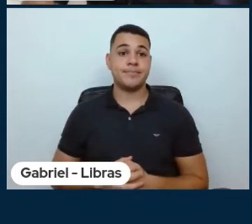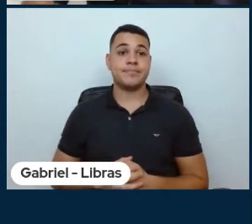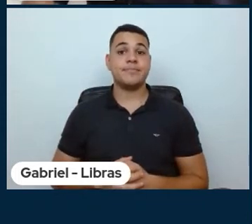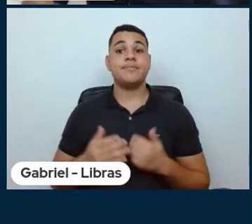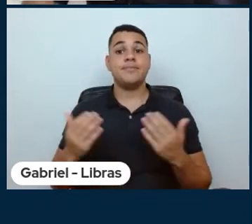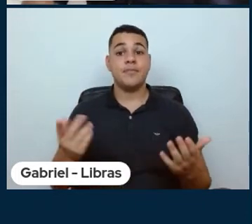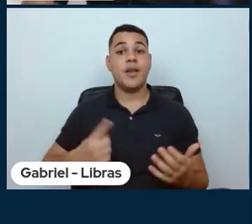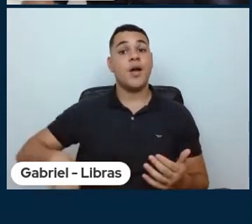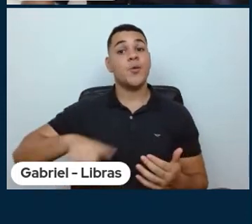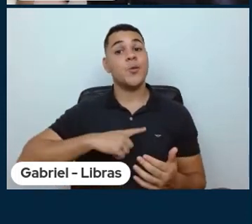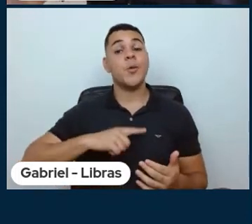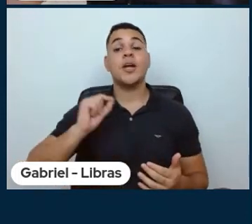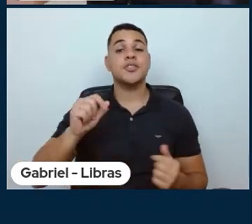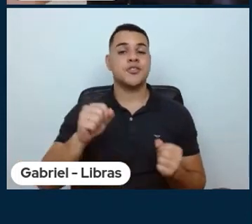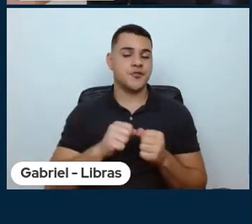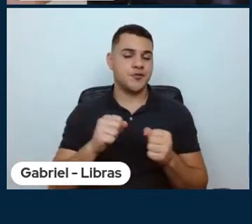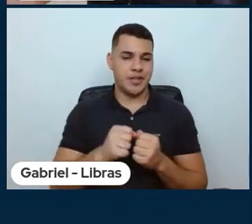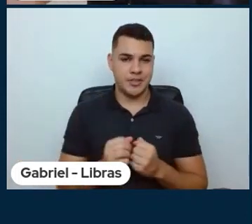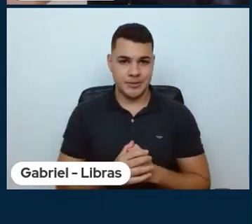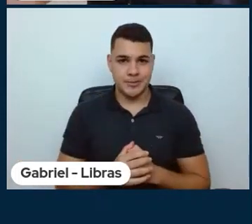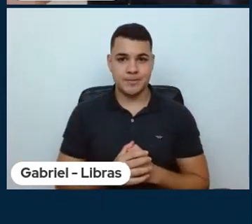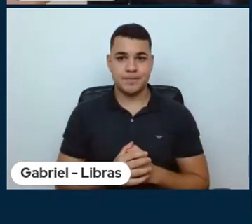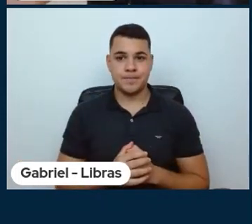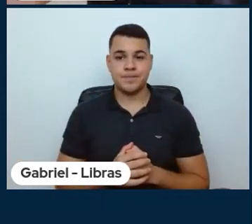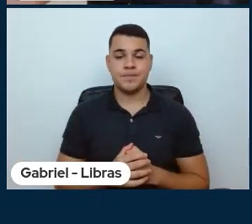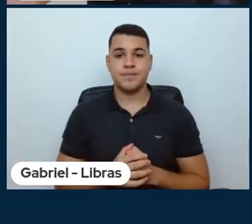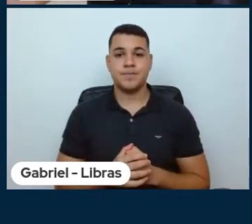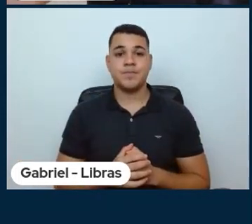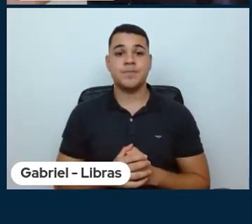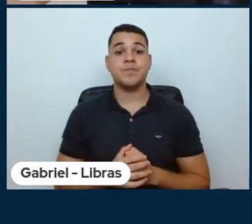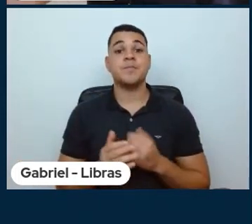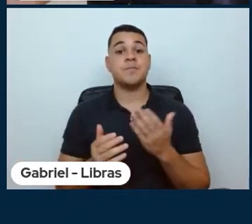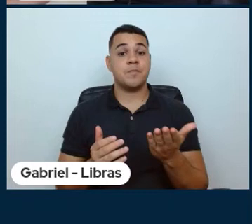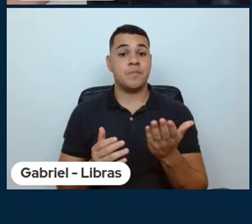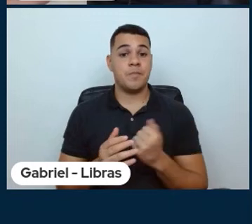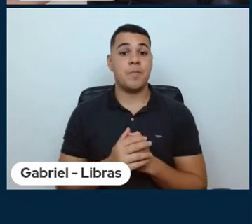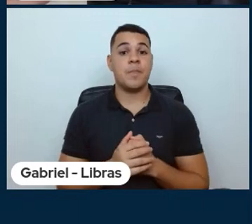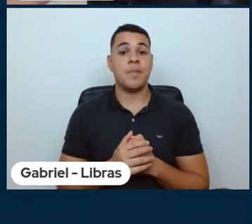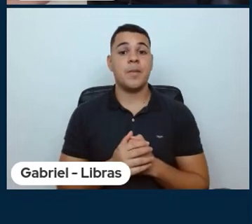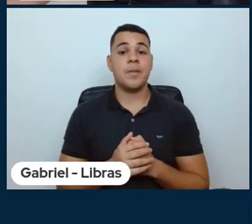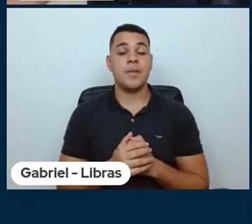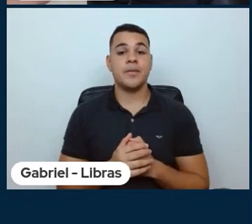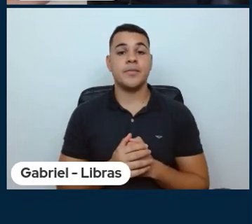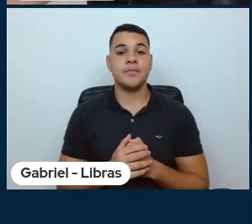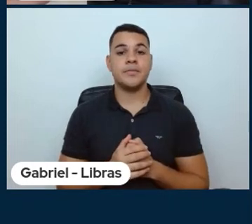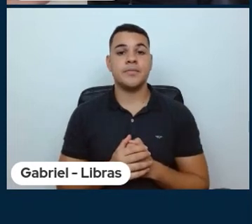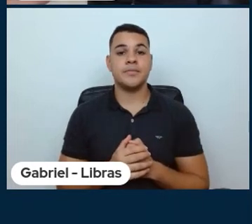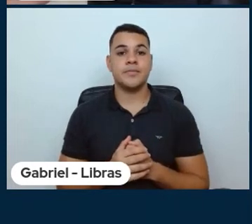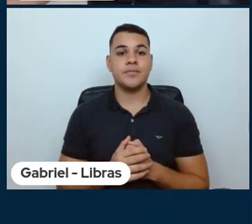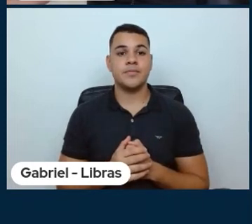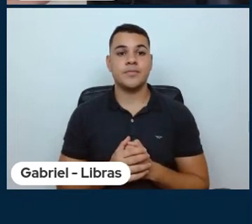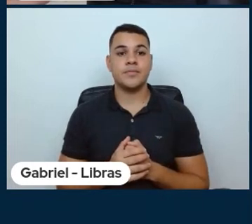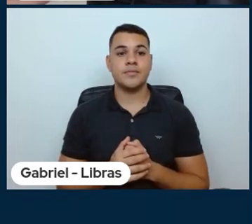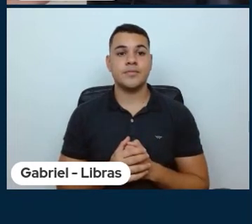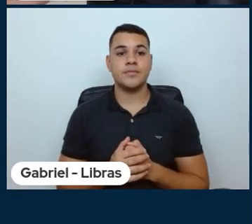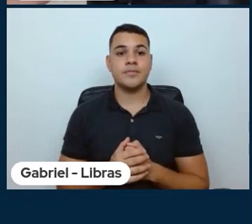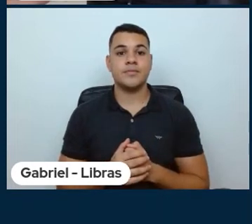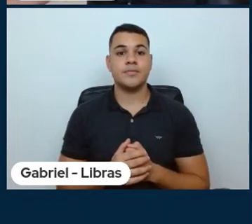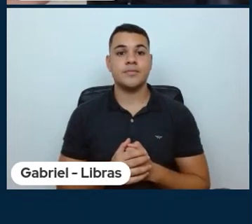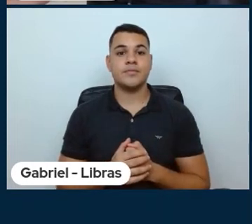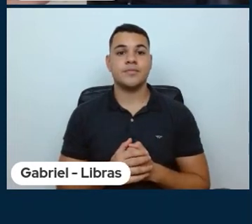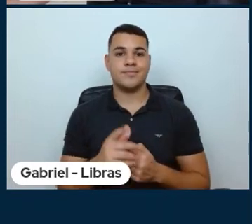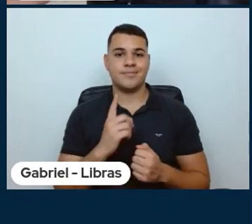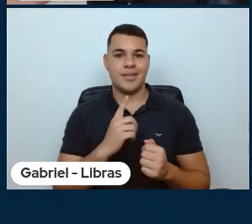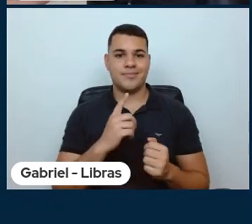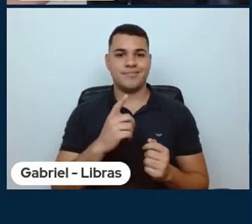acabou desenvolvendo, né? A solução, né, do Salesforce, que ela fica como se fosse um plug and play, tá? É